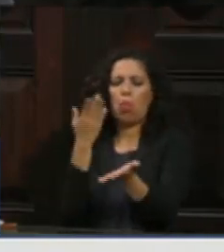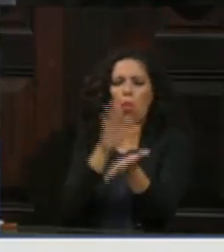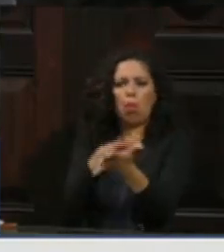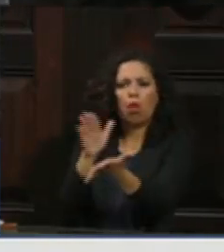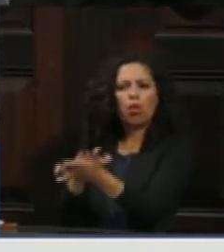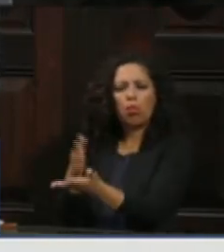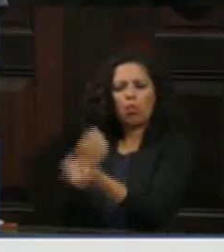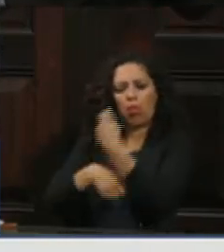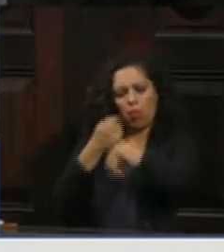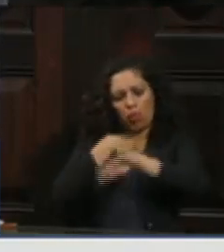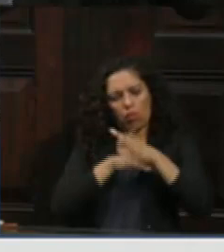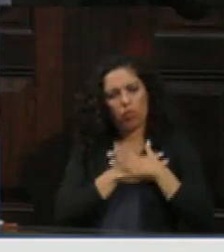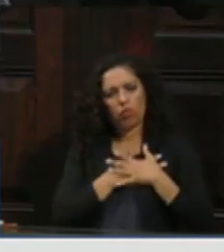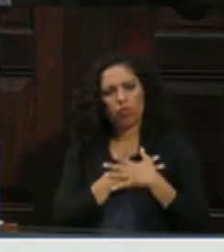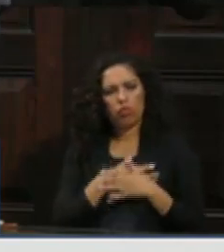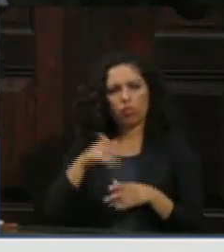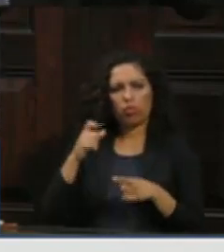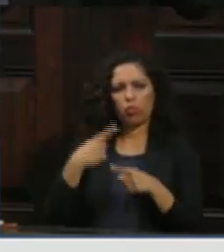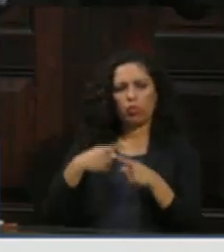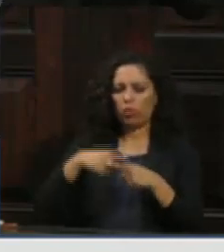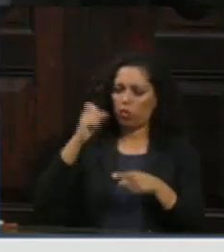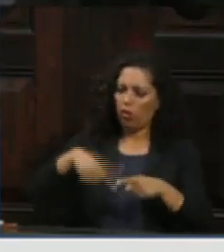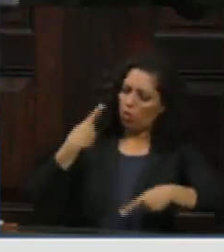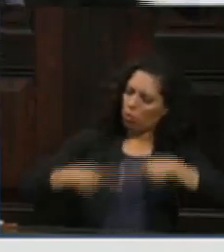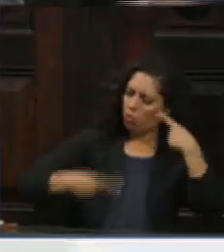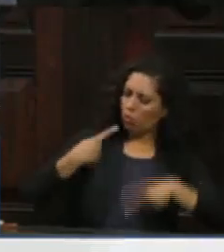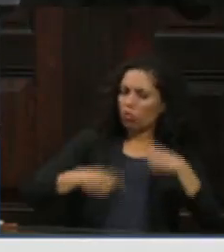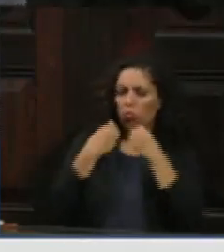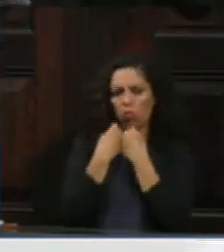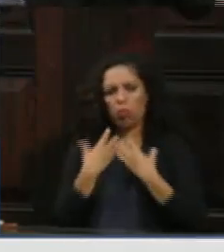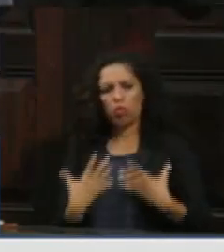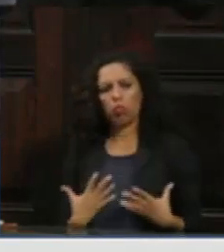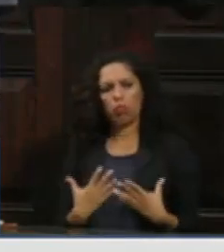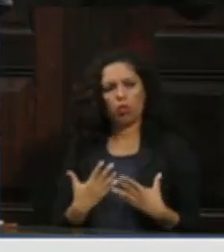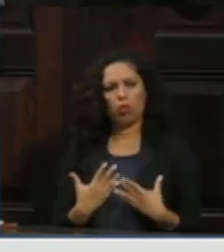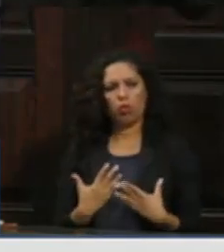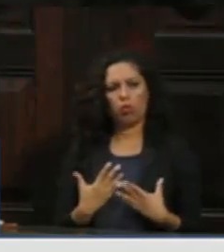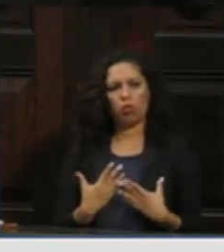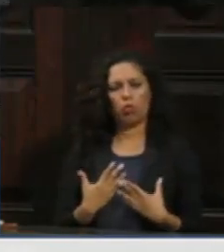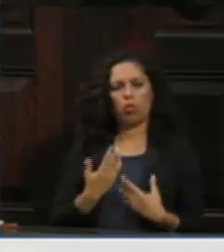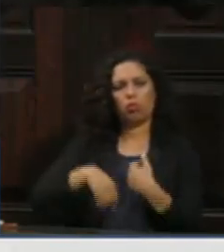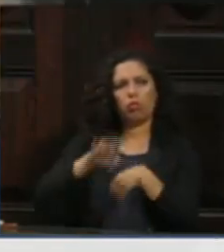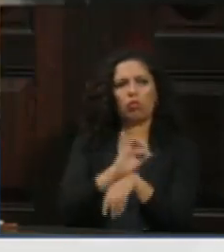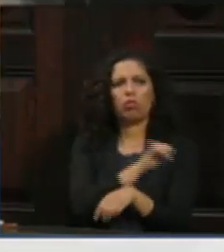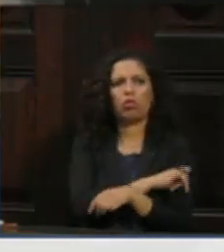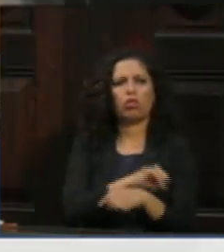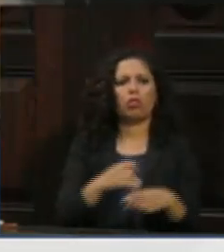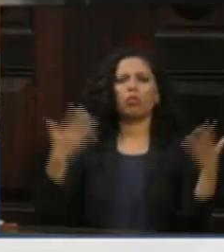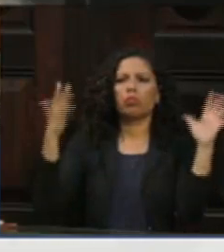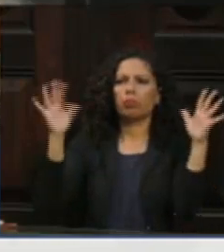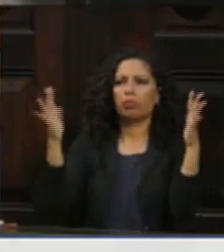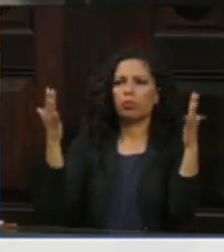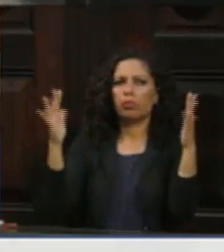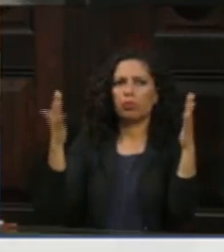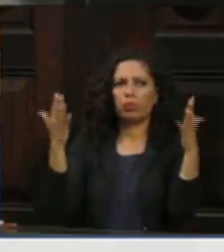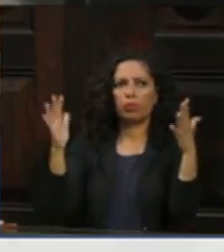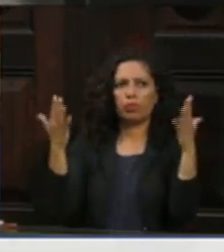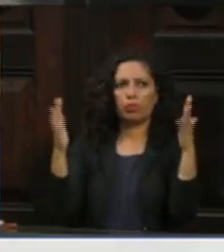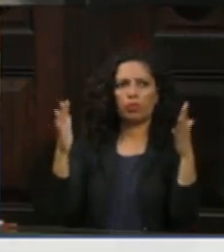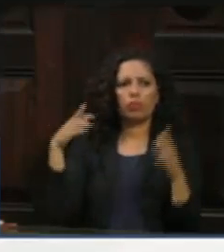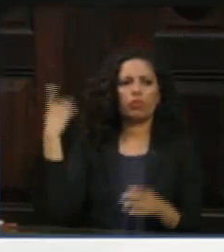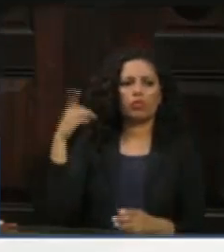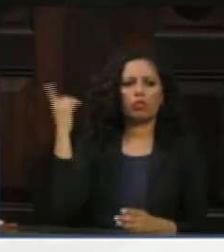isso, é muito importante, quero aqui destacar a colaboração do Fórum Estadual de Economia Solidária do Rio de Janeiro,